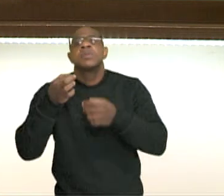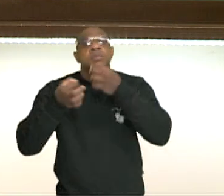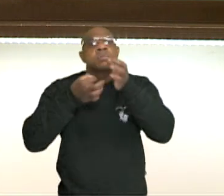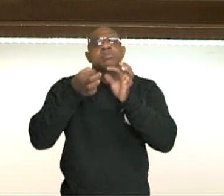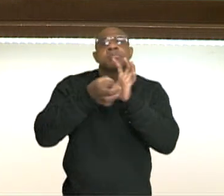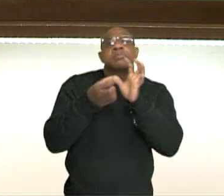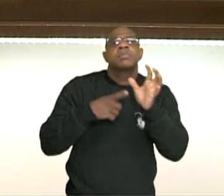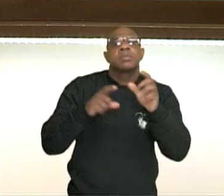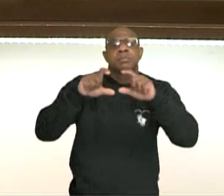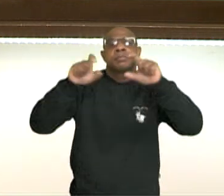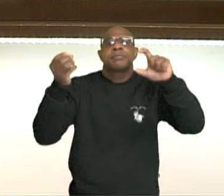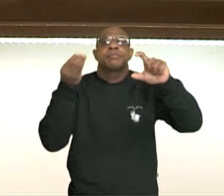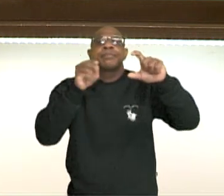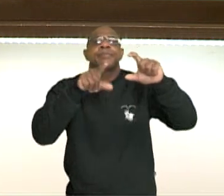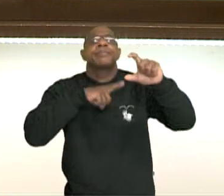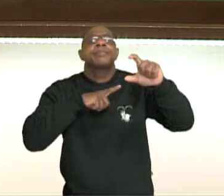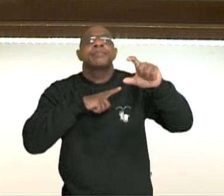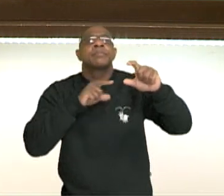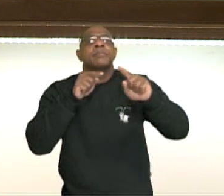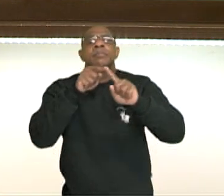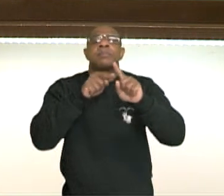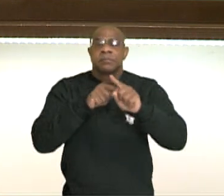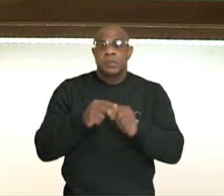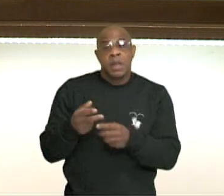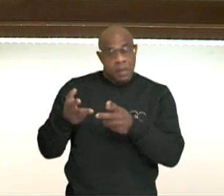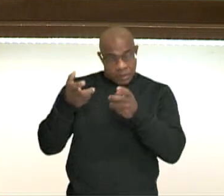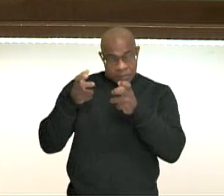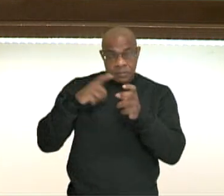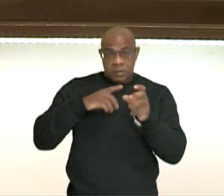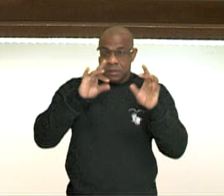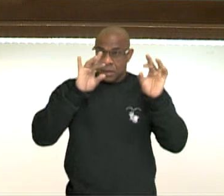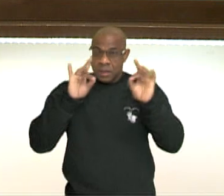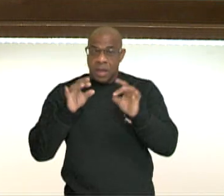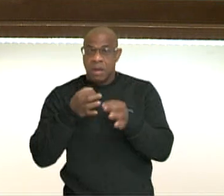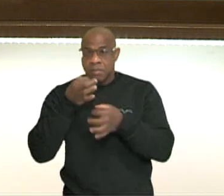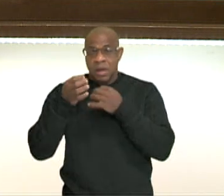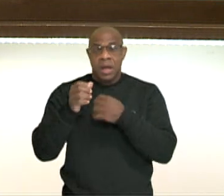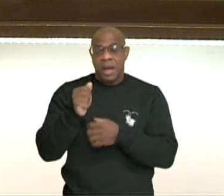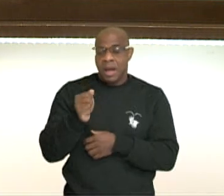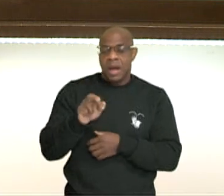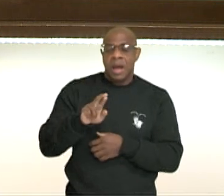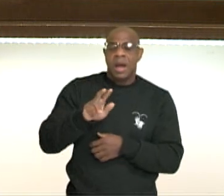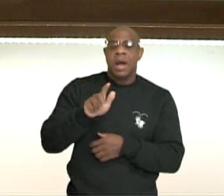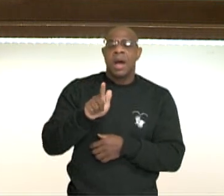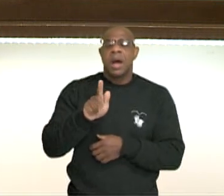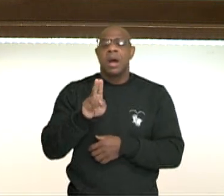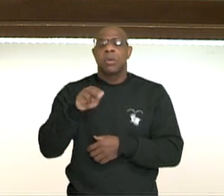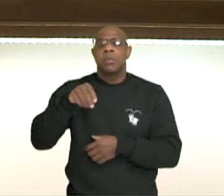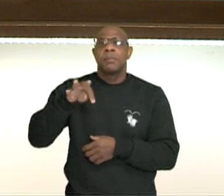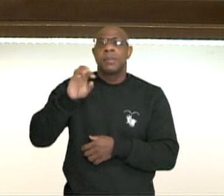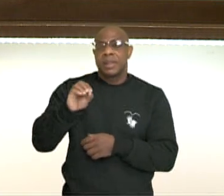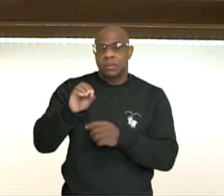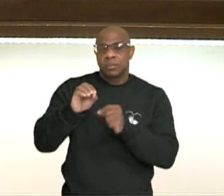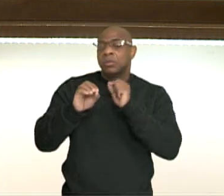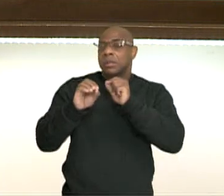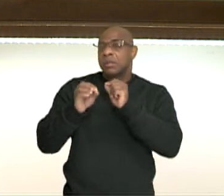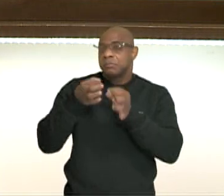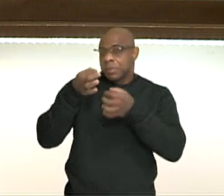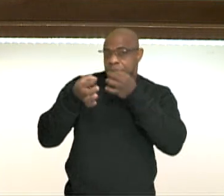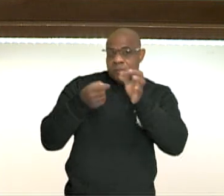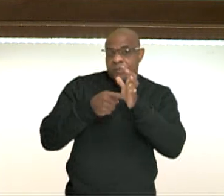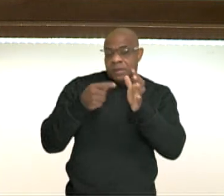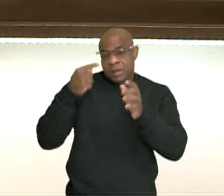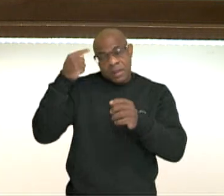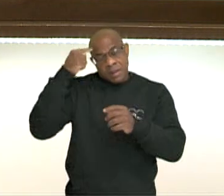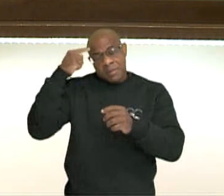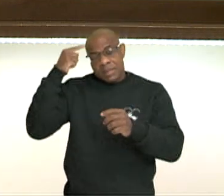nesse trecho? Lembrando, então, alguns detalhes. Argumento é o quê? O que vai sustentar o